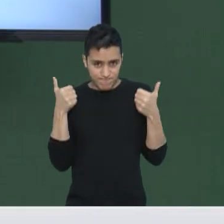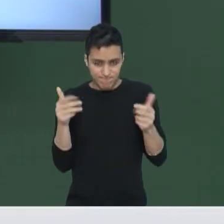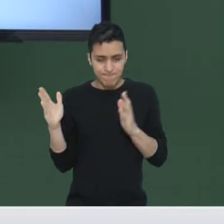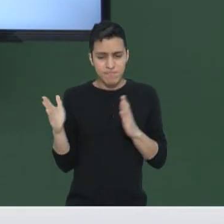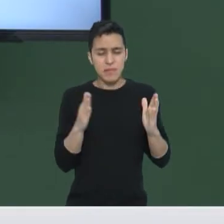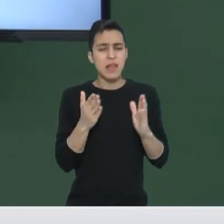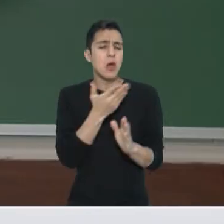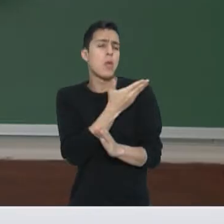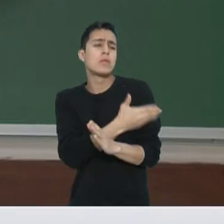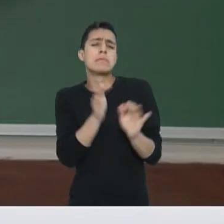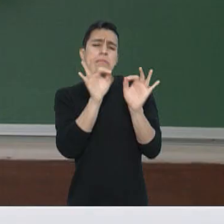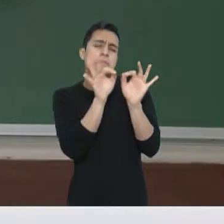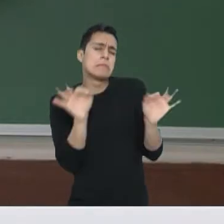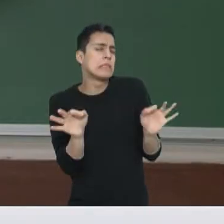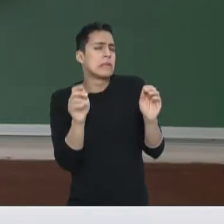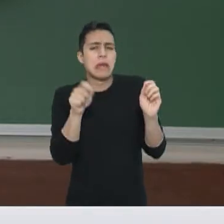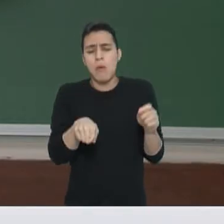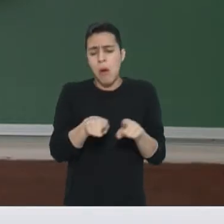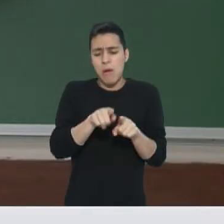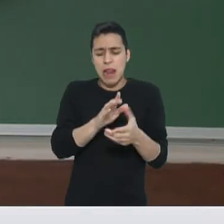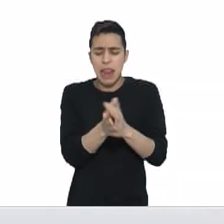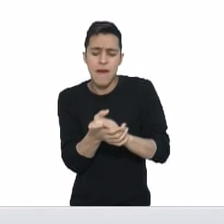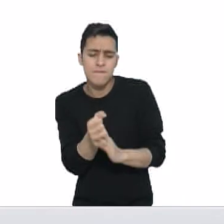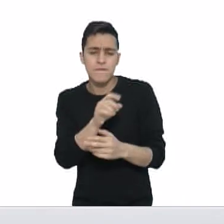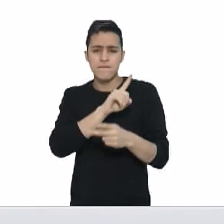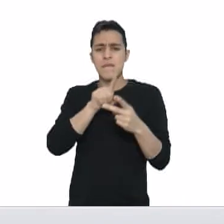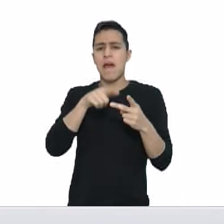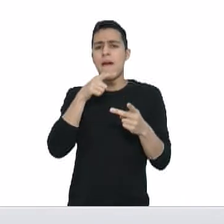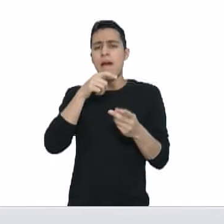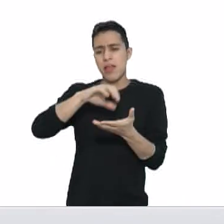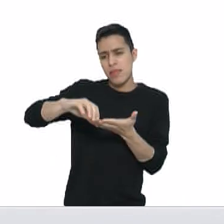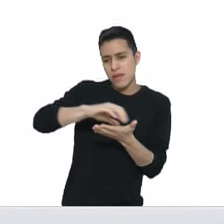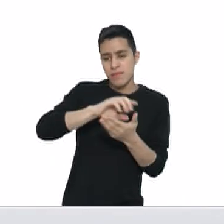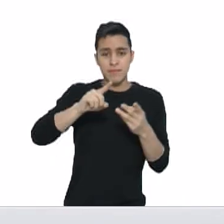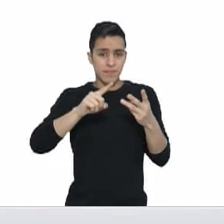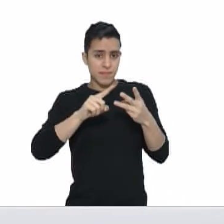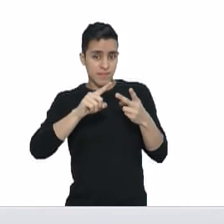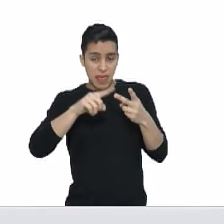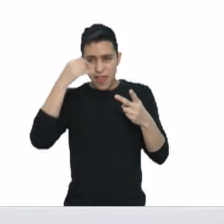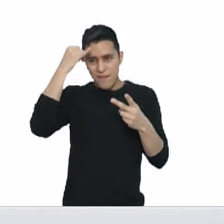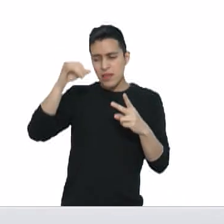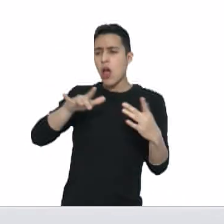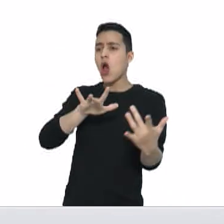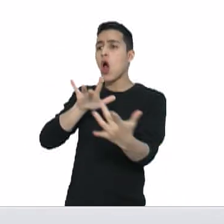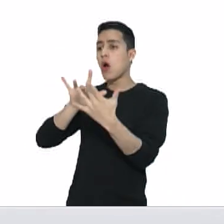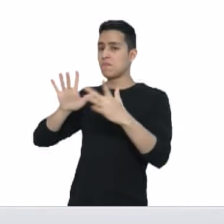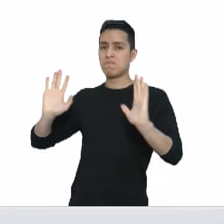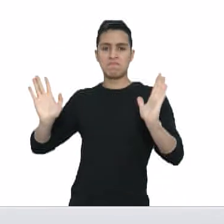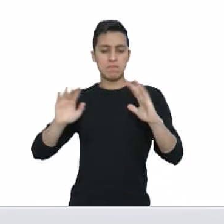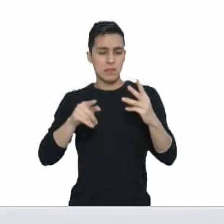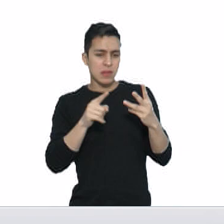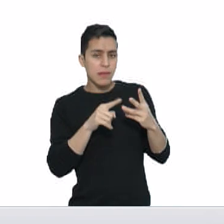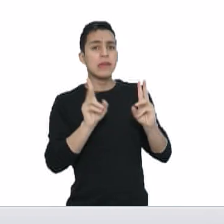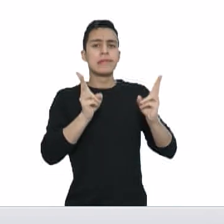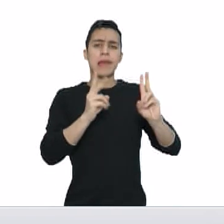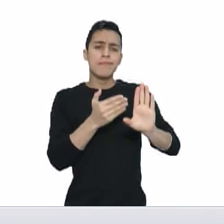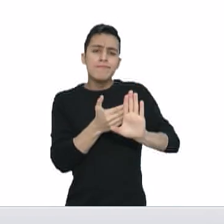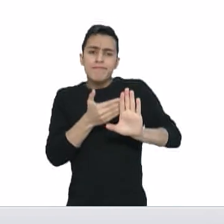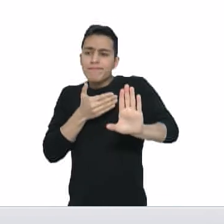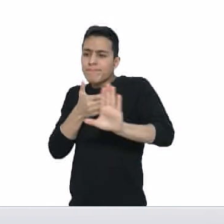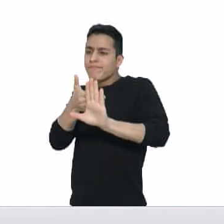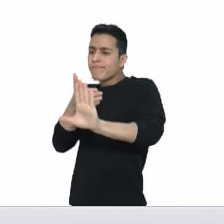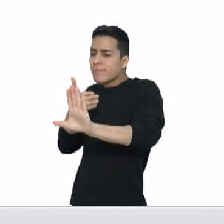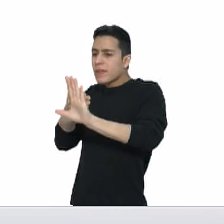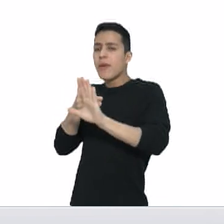hábitos simples como lavar as mãos com água e sabão, evitar o contato físico, manter o distanciamento